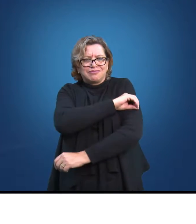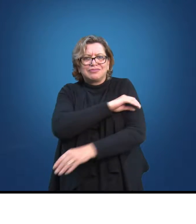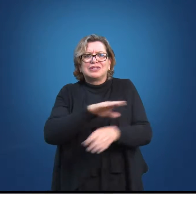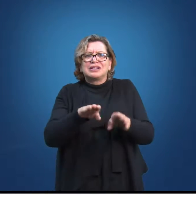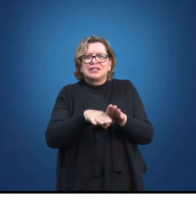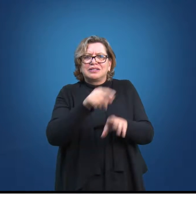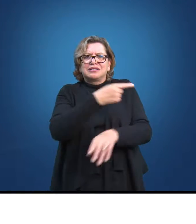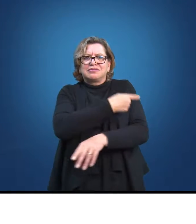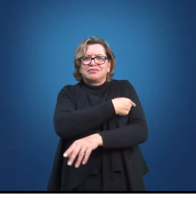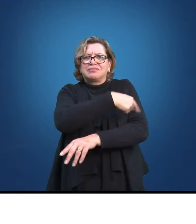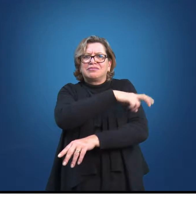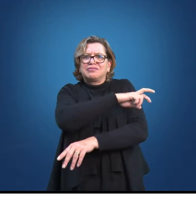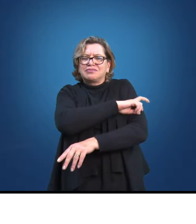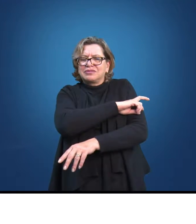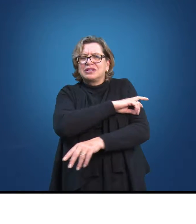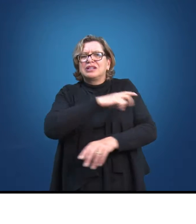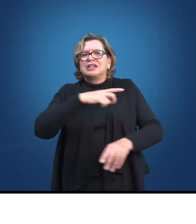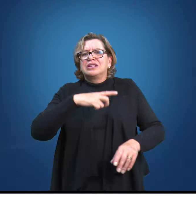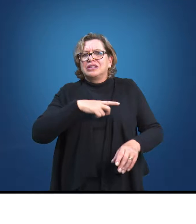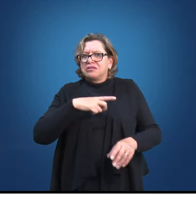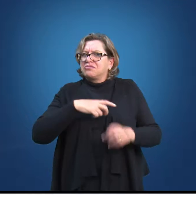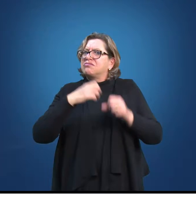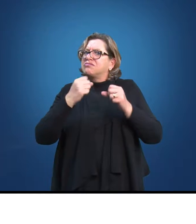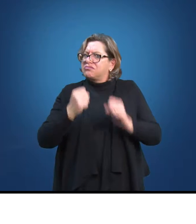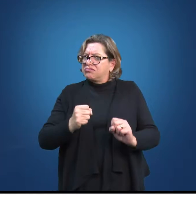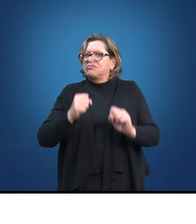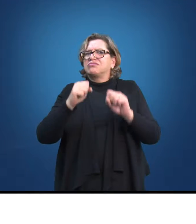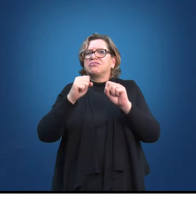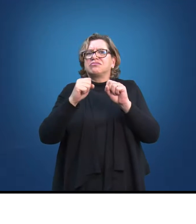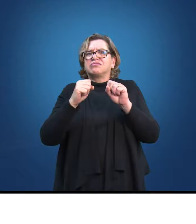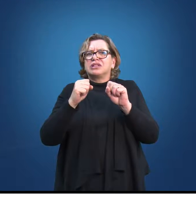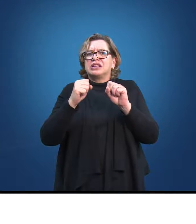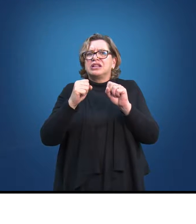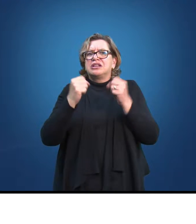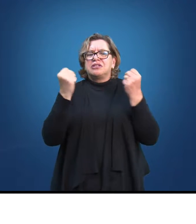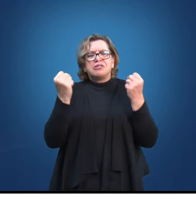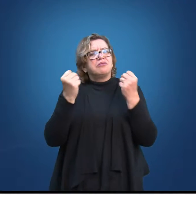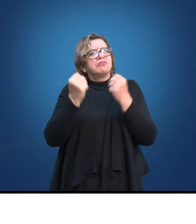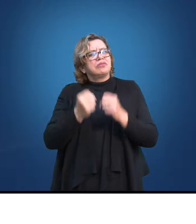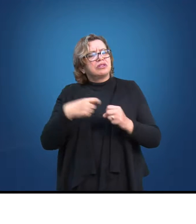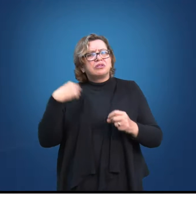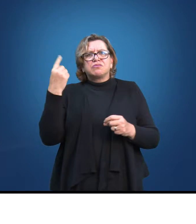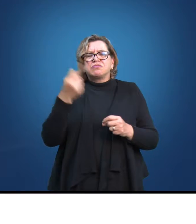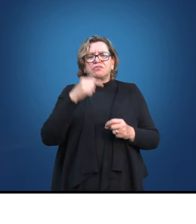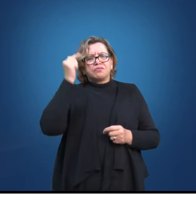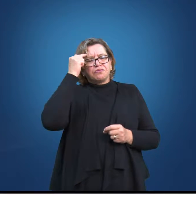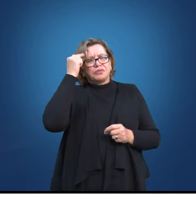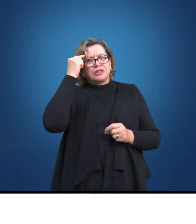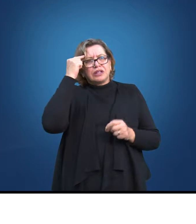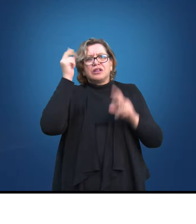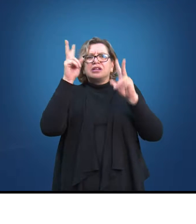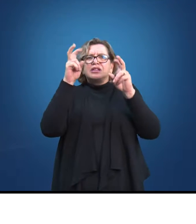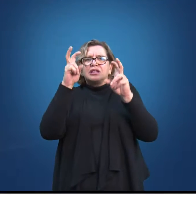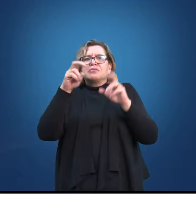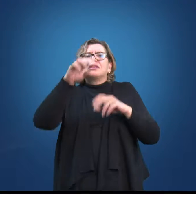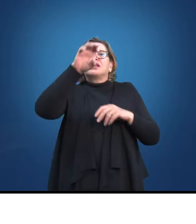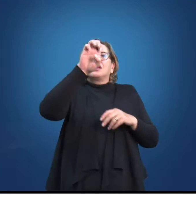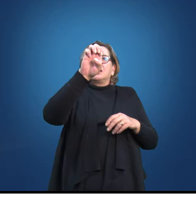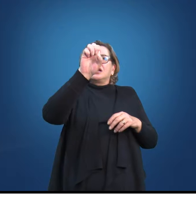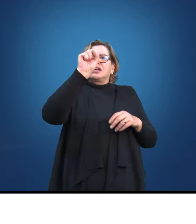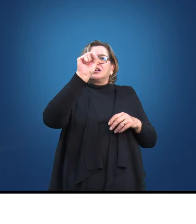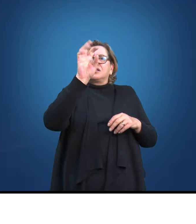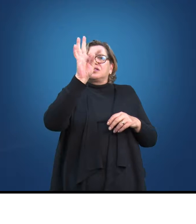quanto dos anos iniciais, né? Então, é possível, porque se nós formos pensarmos nos conteúdos estruturantes, que